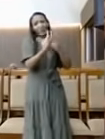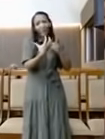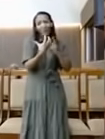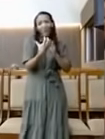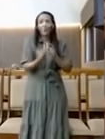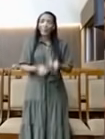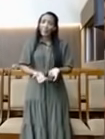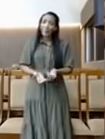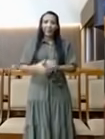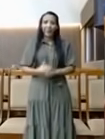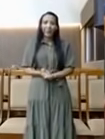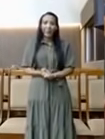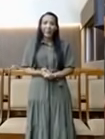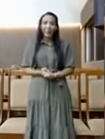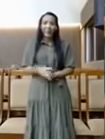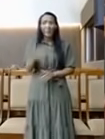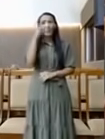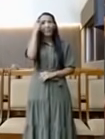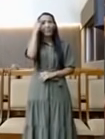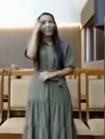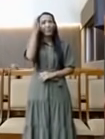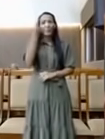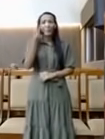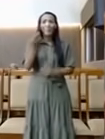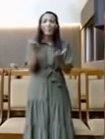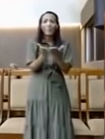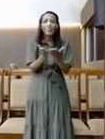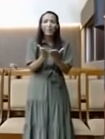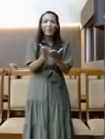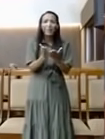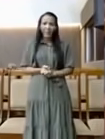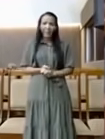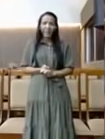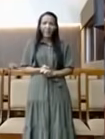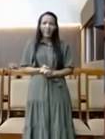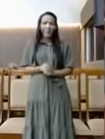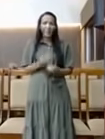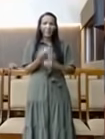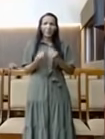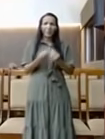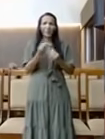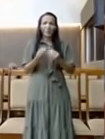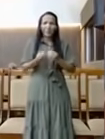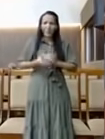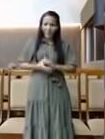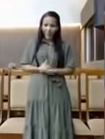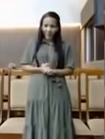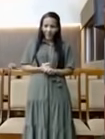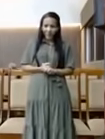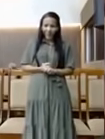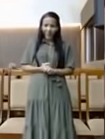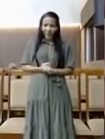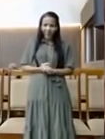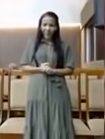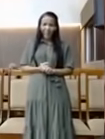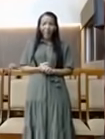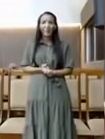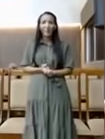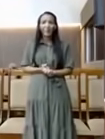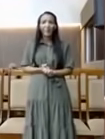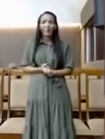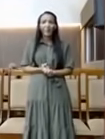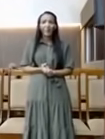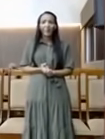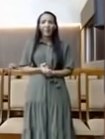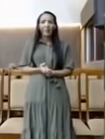crença o homem não tem crença Mas como e como é que Deus me ver lá no vaso né no vaso todo do hino do Paulo André não cadê cadê o